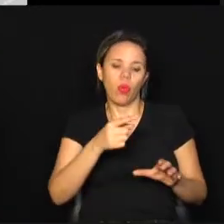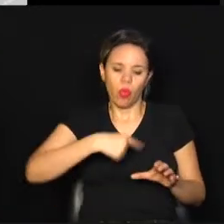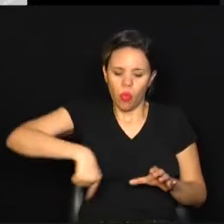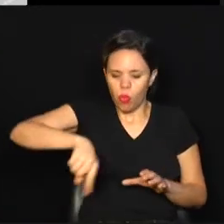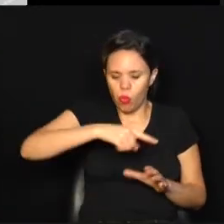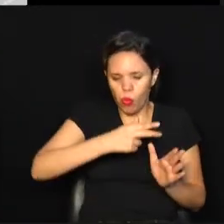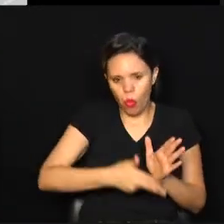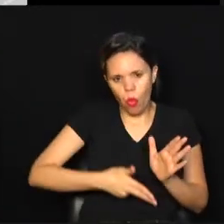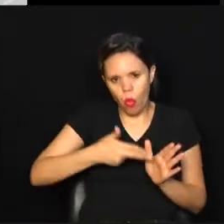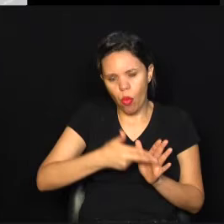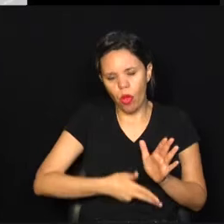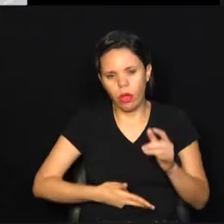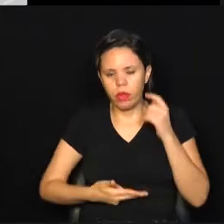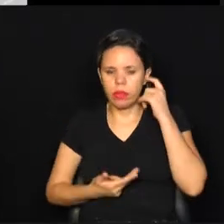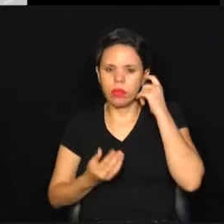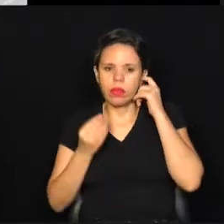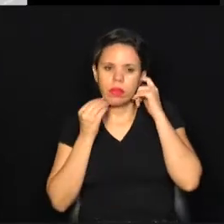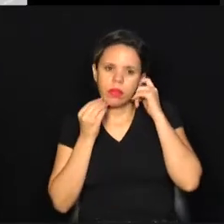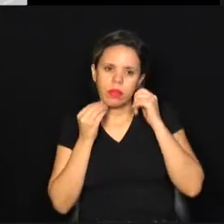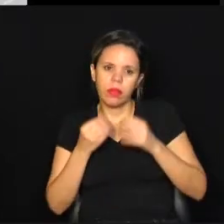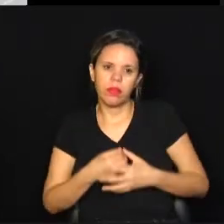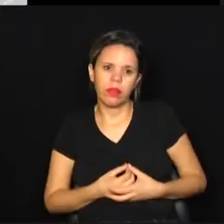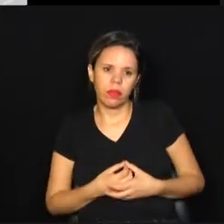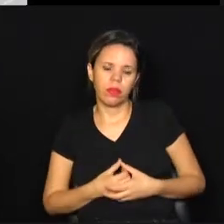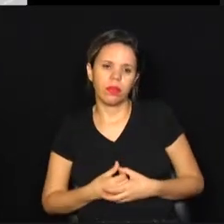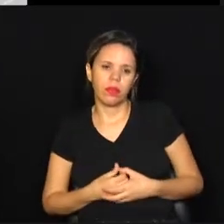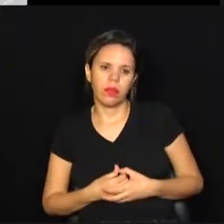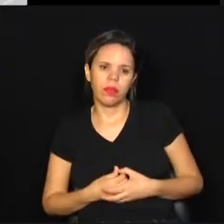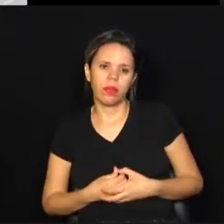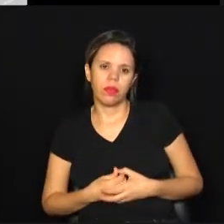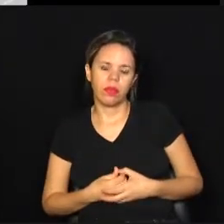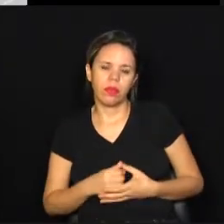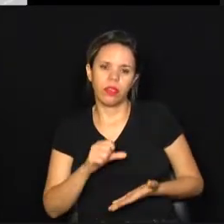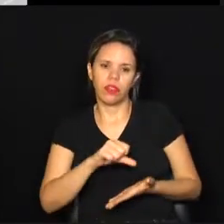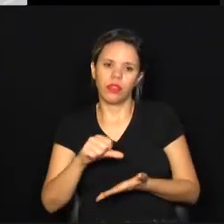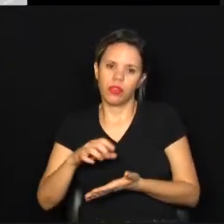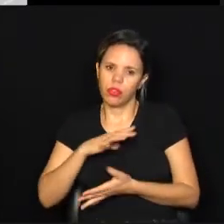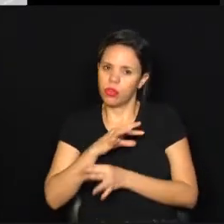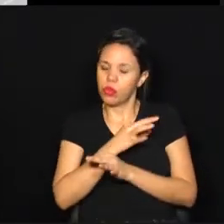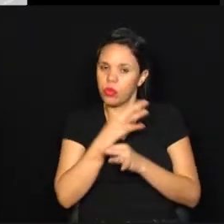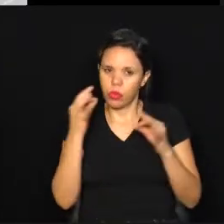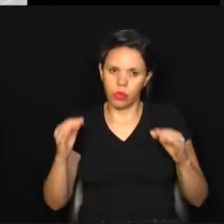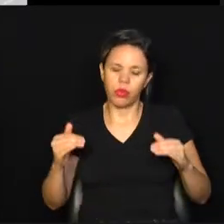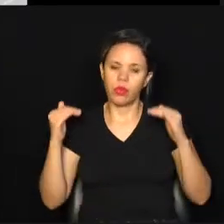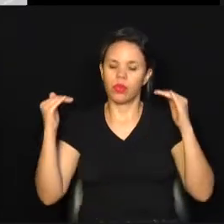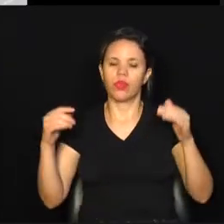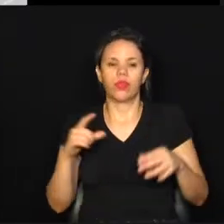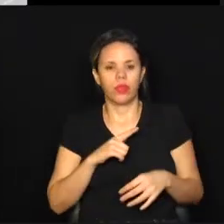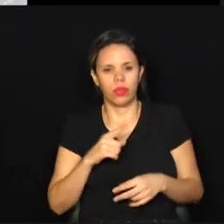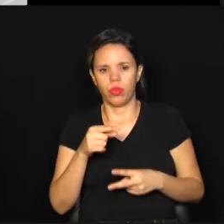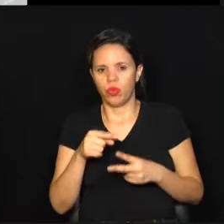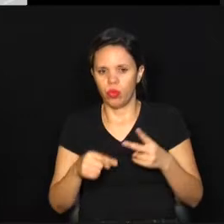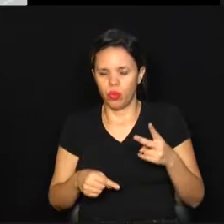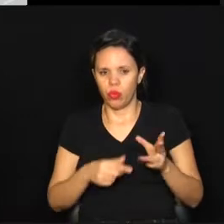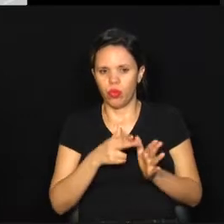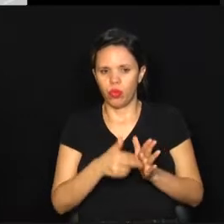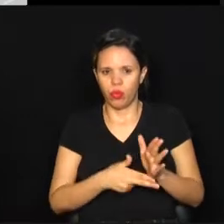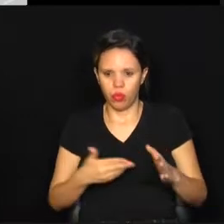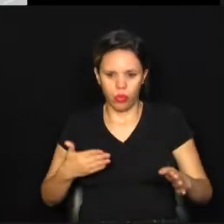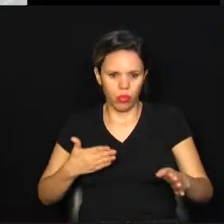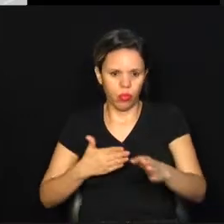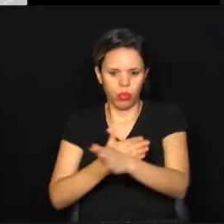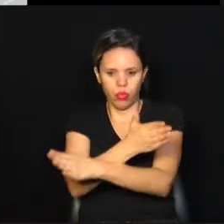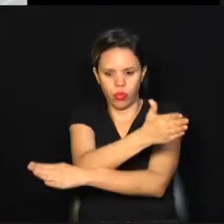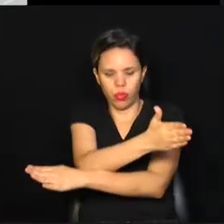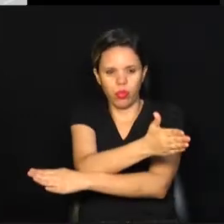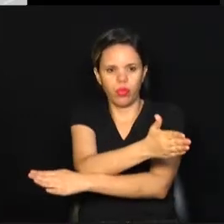rodoferroviário de uma oportunidade regional fantástica. A gente tem 2 ferrovias que se cruzam, que